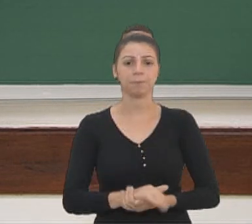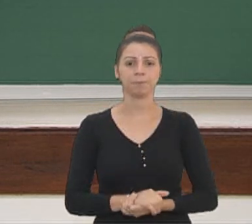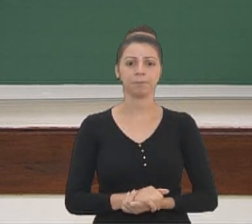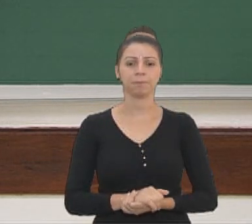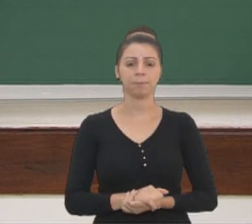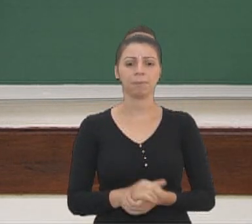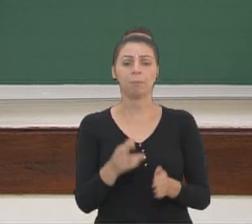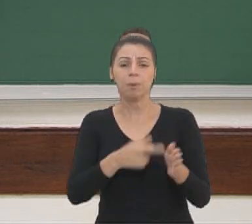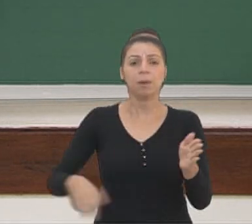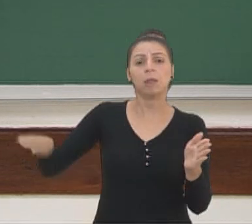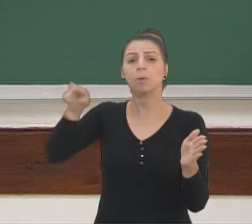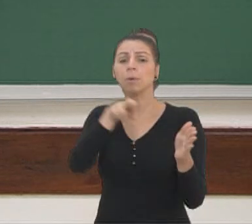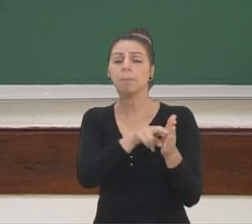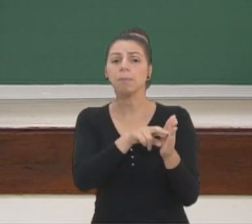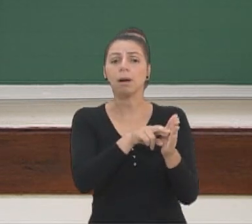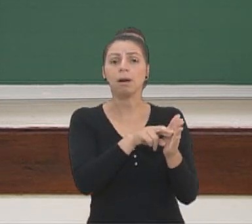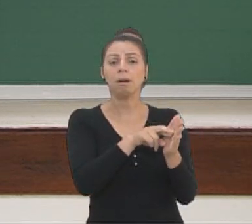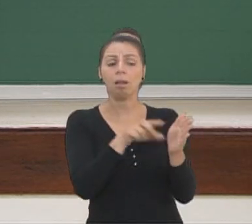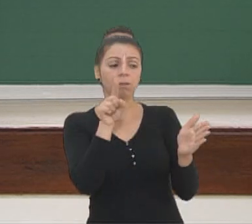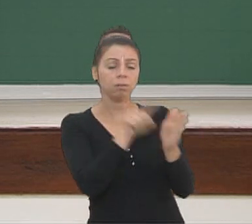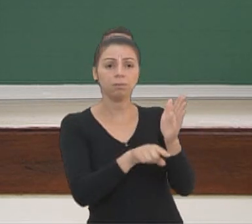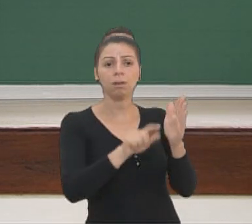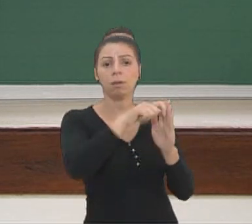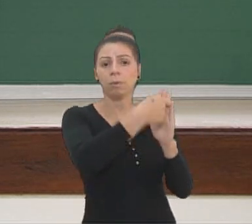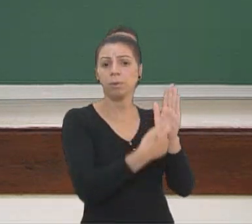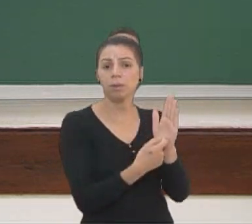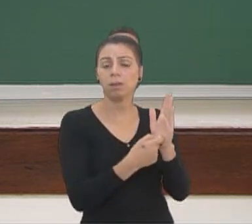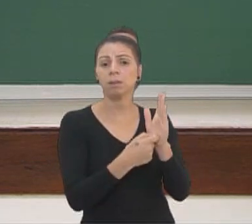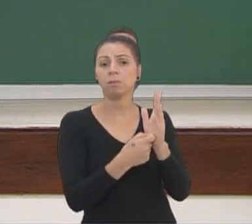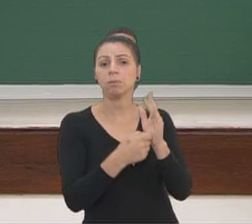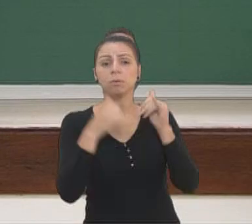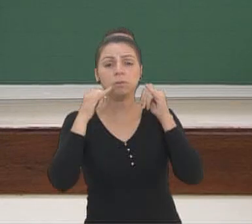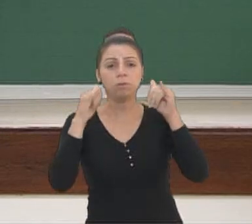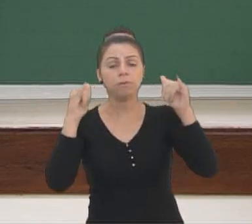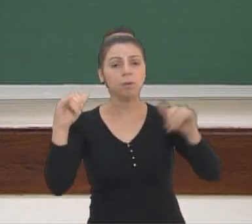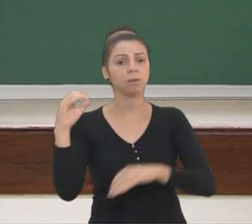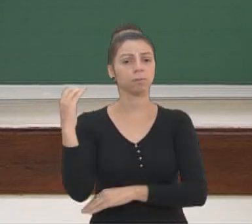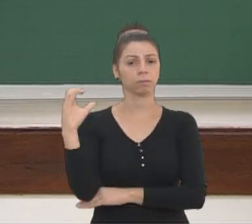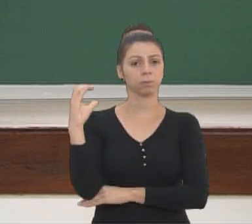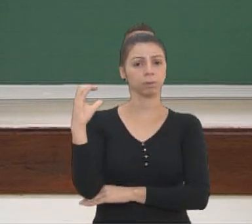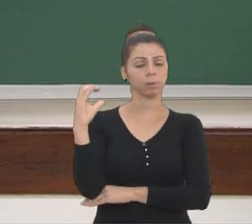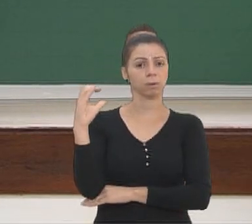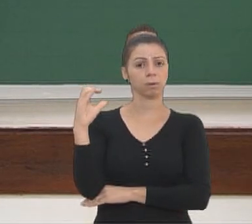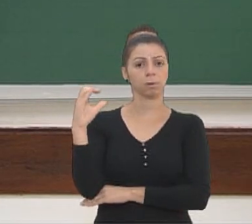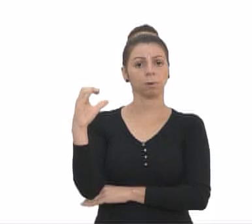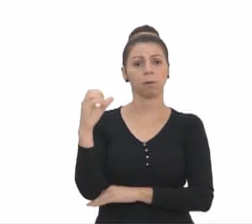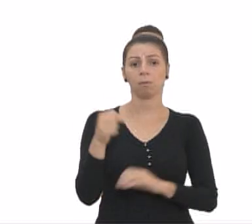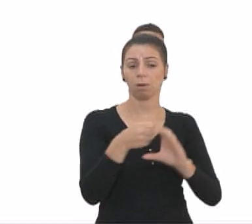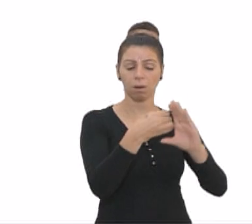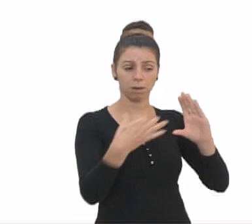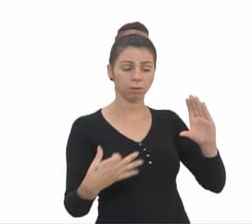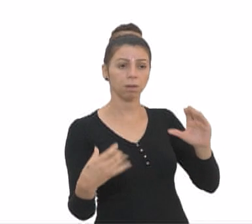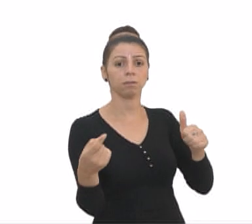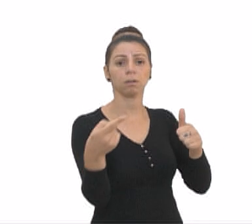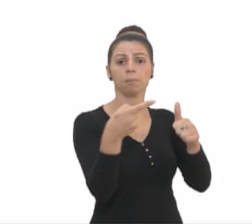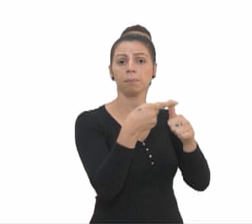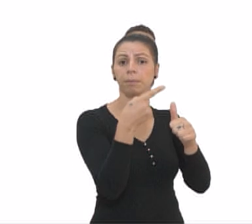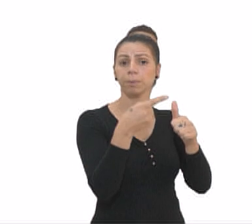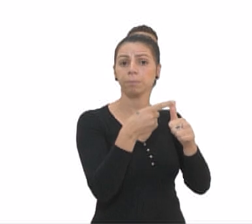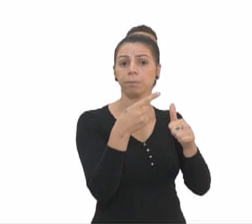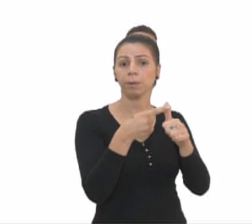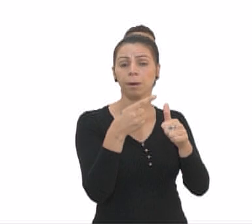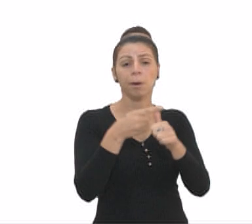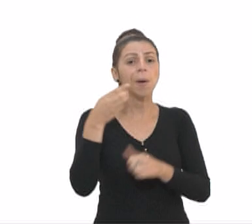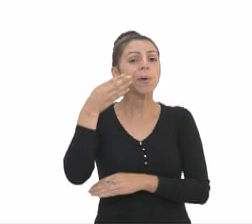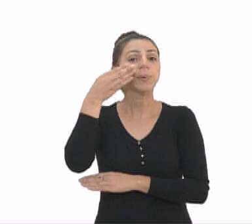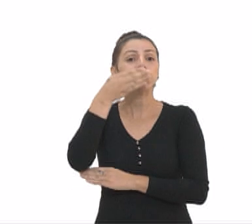algumas questões sobre o texto de divulgação científica. A primeira delas é um texto, olha lá, de discurso que mantém um